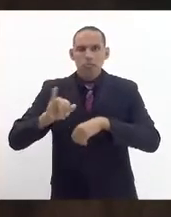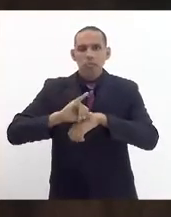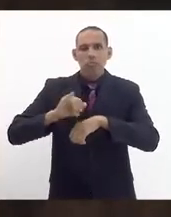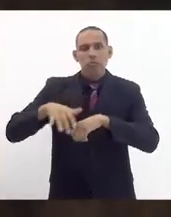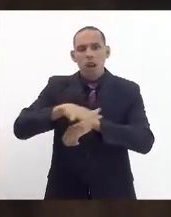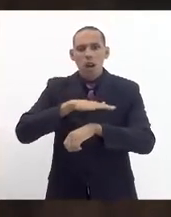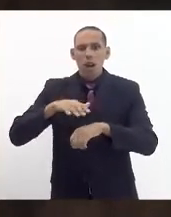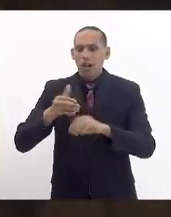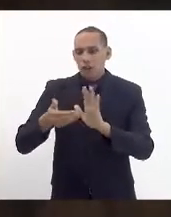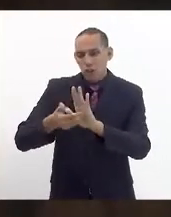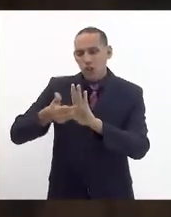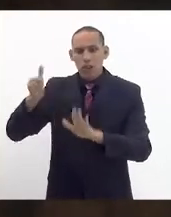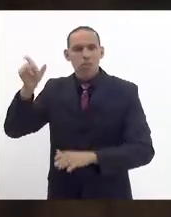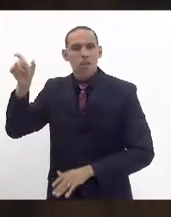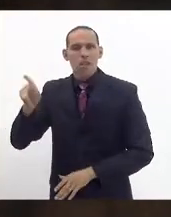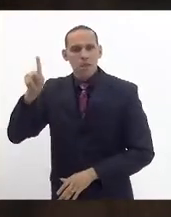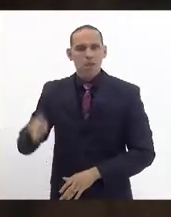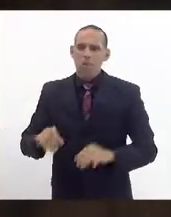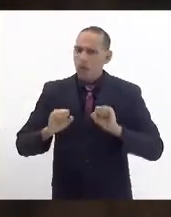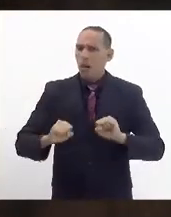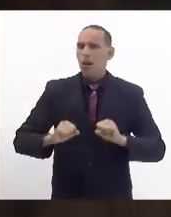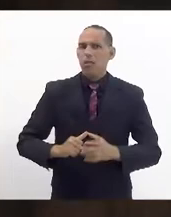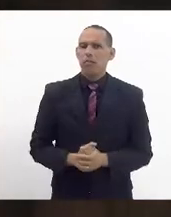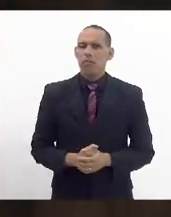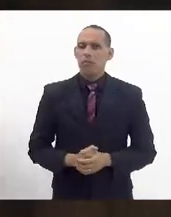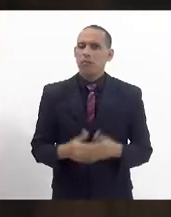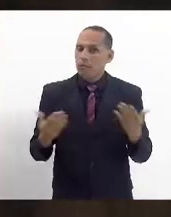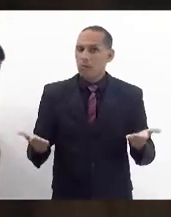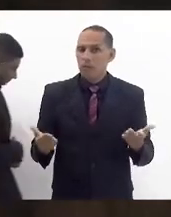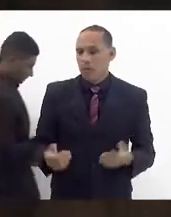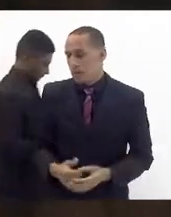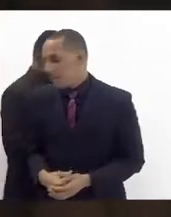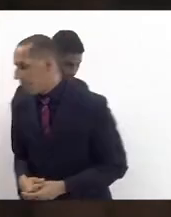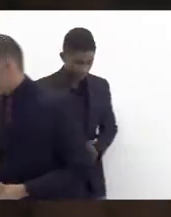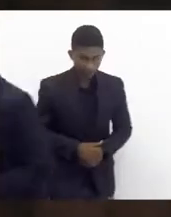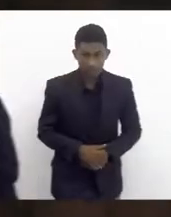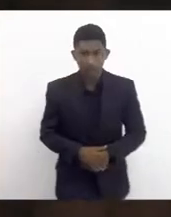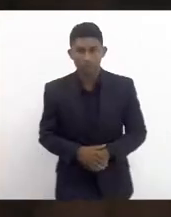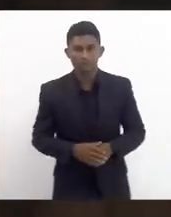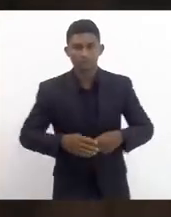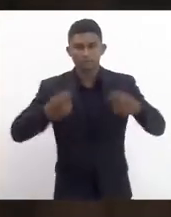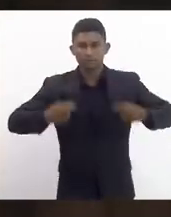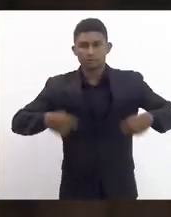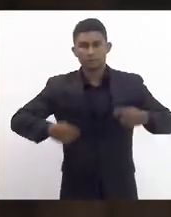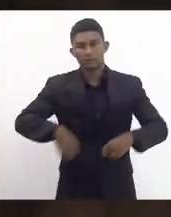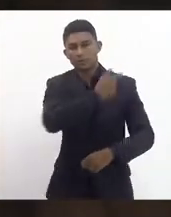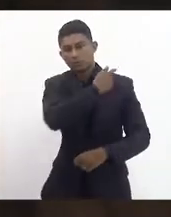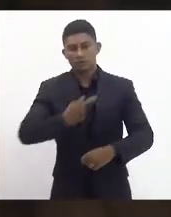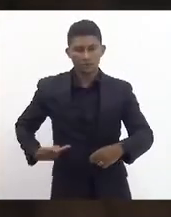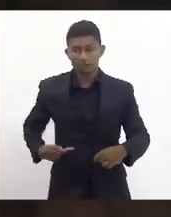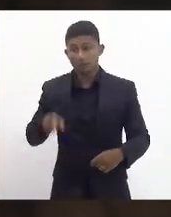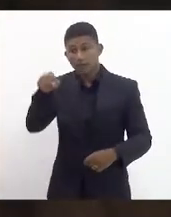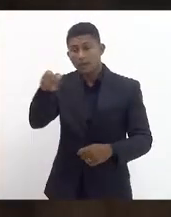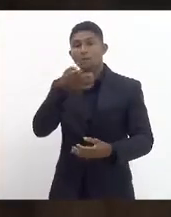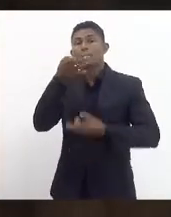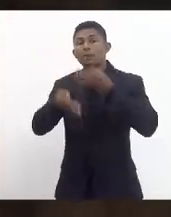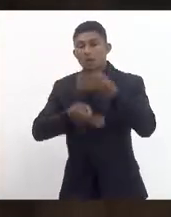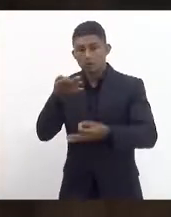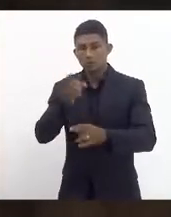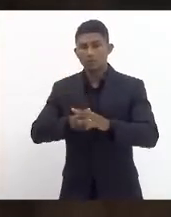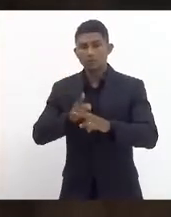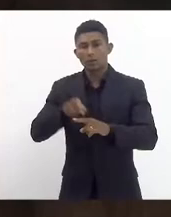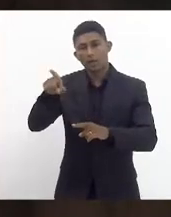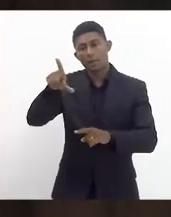2/3 retirar esse presidente. E para isso precisa de uma posição do governador, que o colocou lá, que é parte